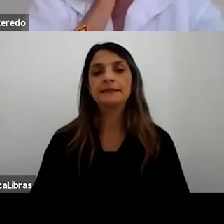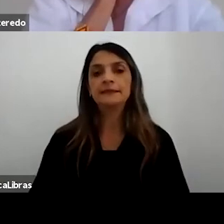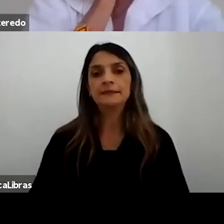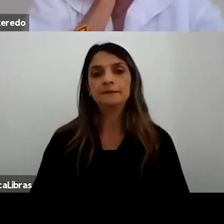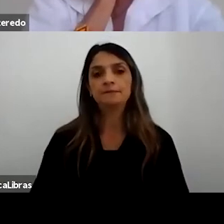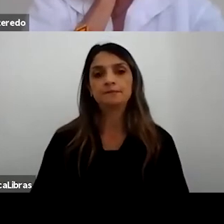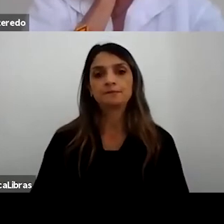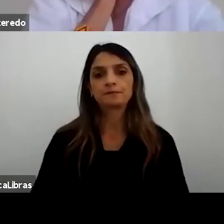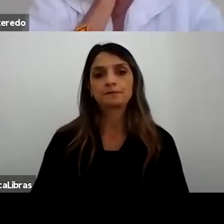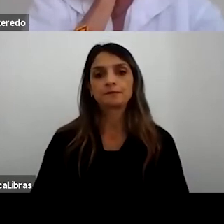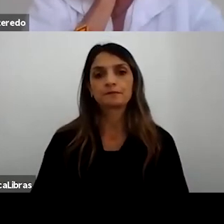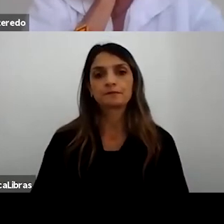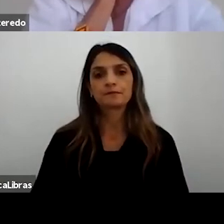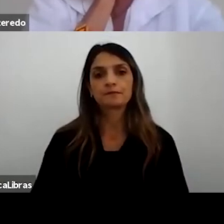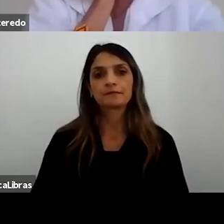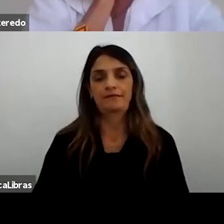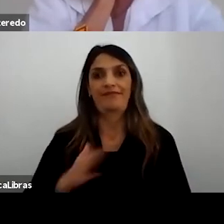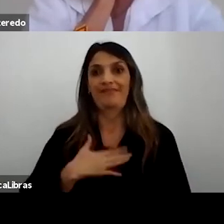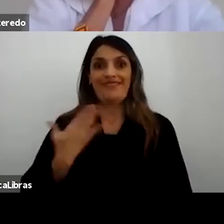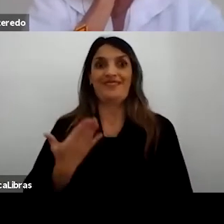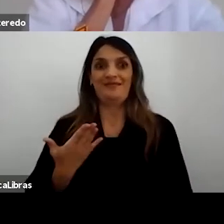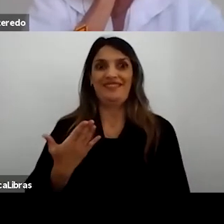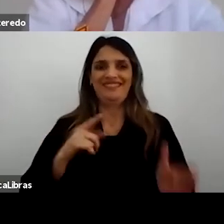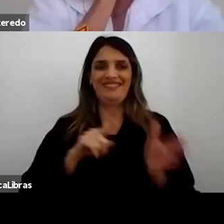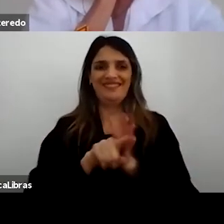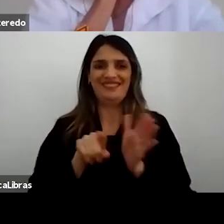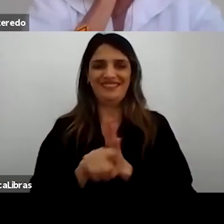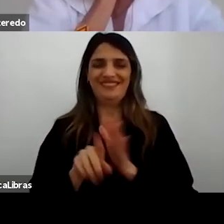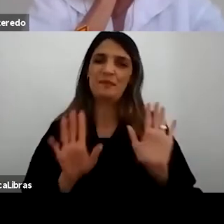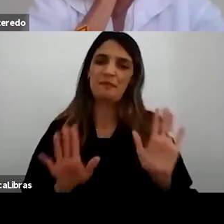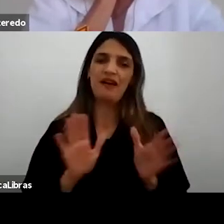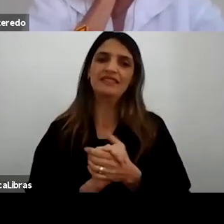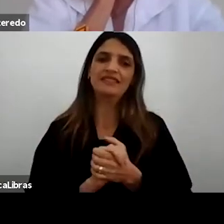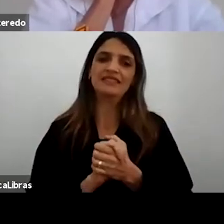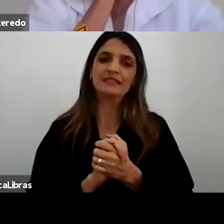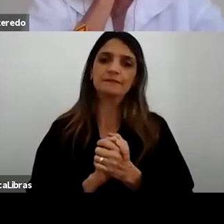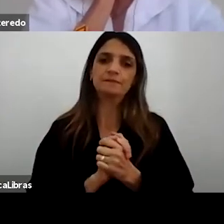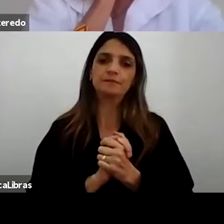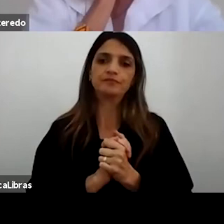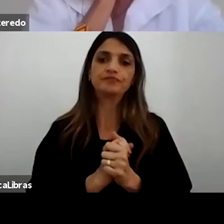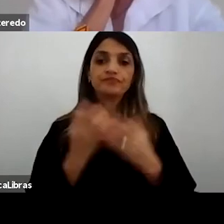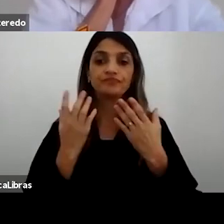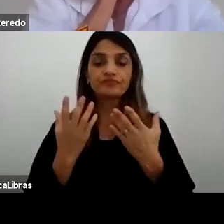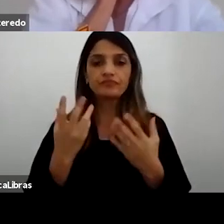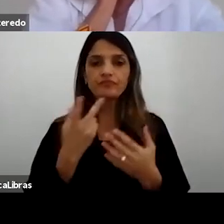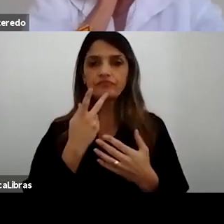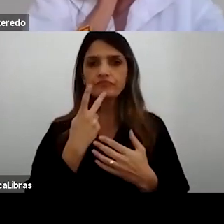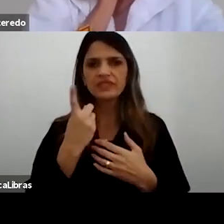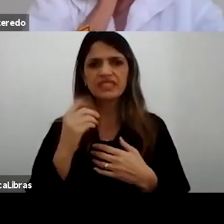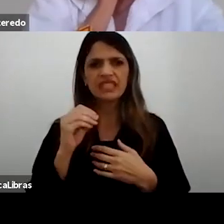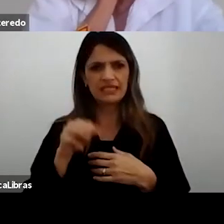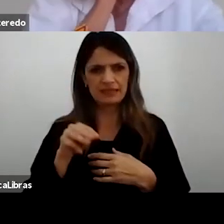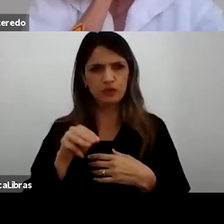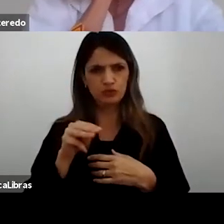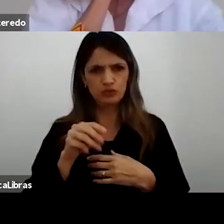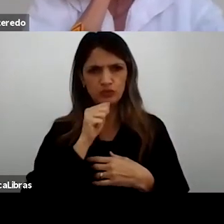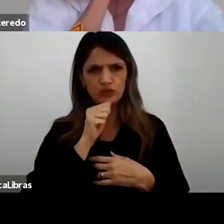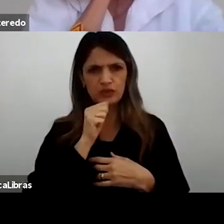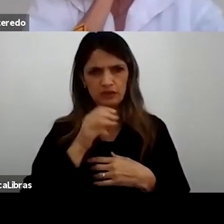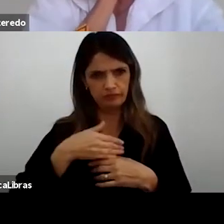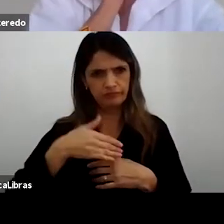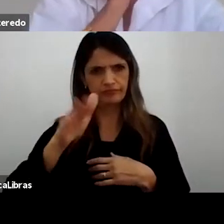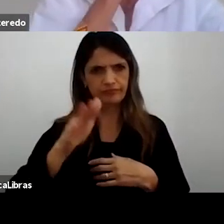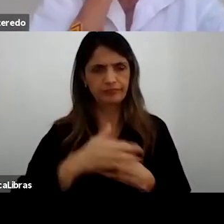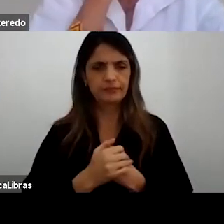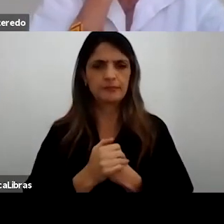pouco de surpresa. Eu queria trazer pelo menos uma, a gente tem mais uns 10 minutos e eu em